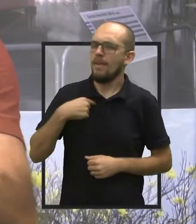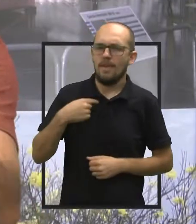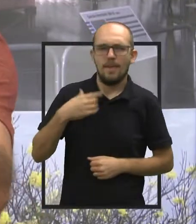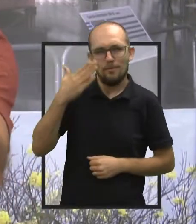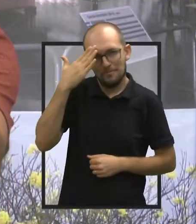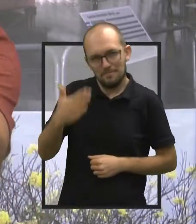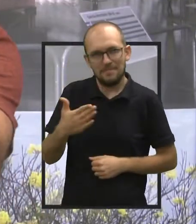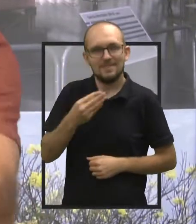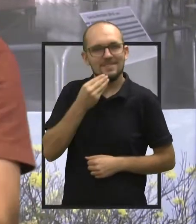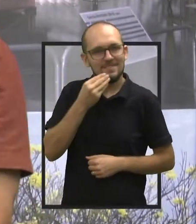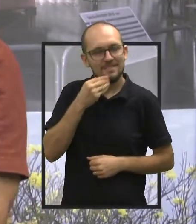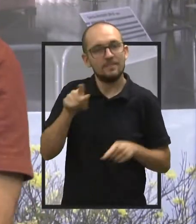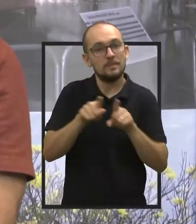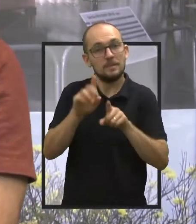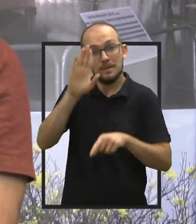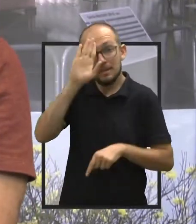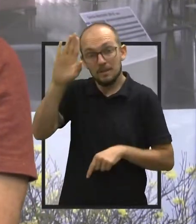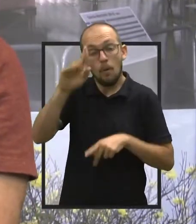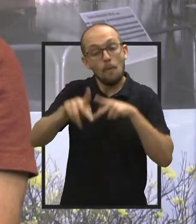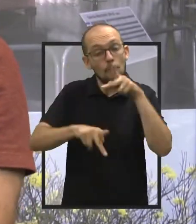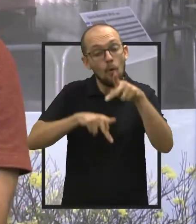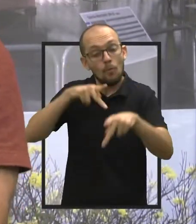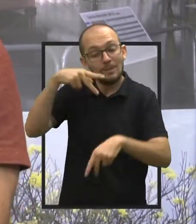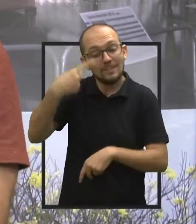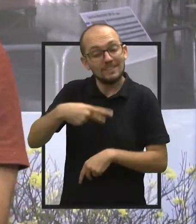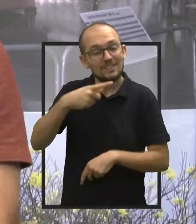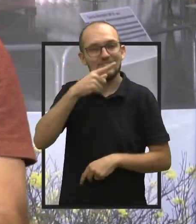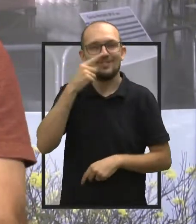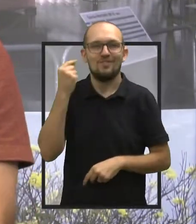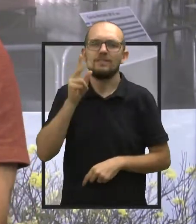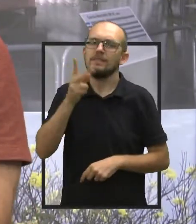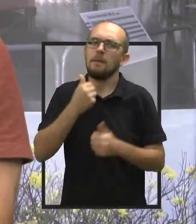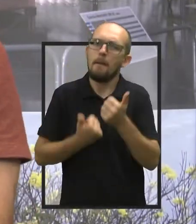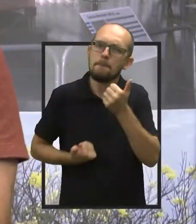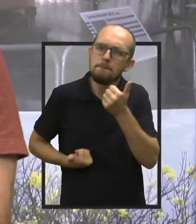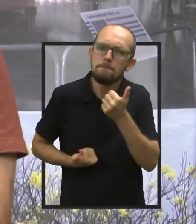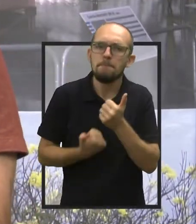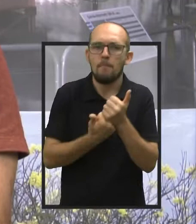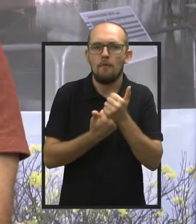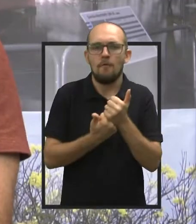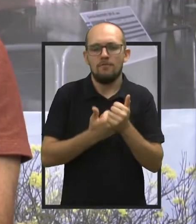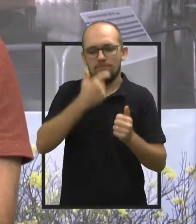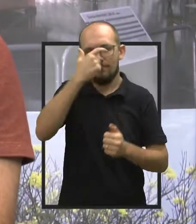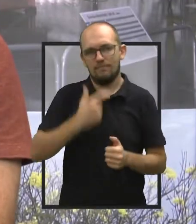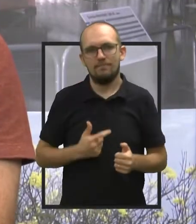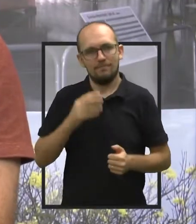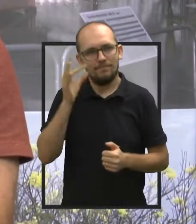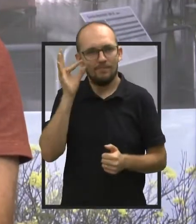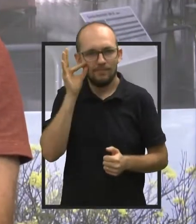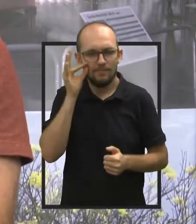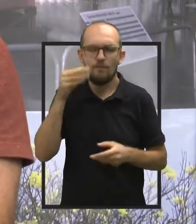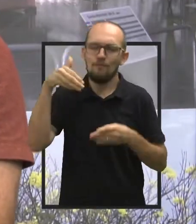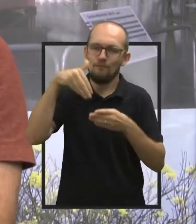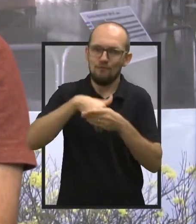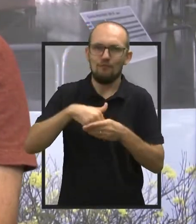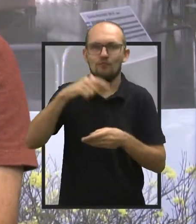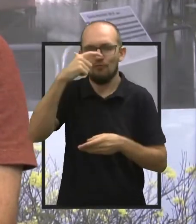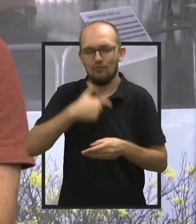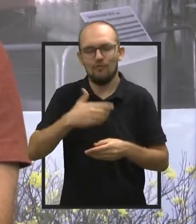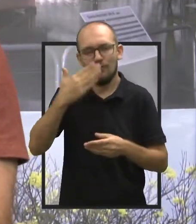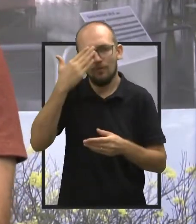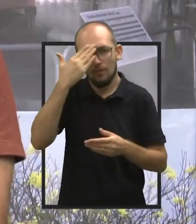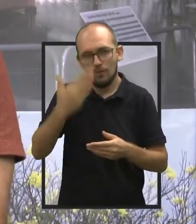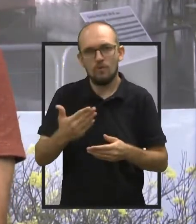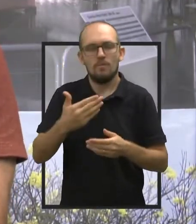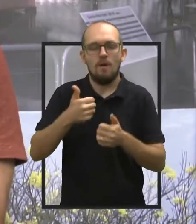agradeço principalmente a população de Jaú, que sempre tem dado apoio a este vereador, tem votado nesse vereador, tem